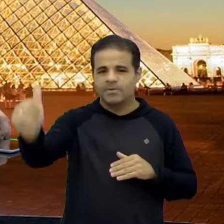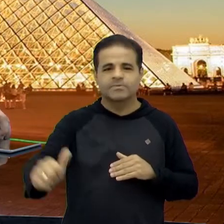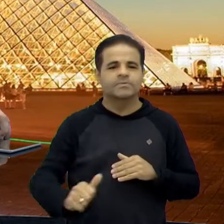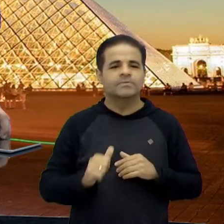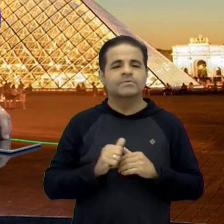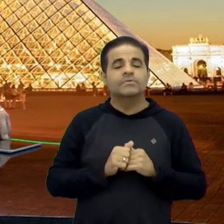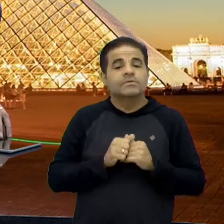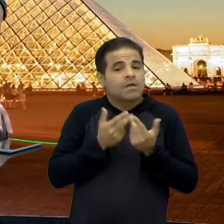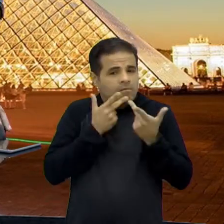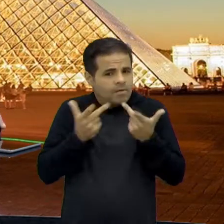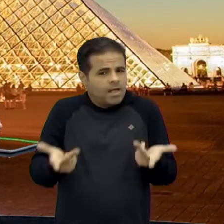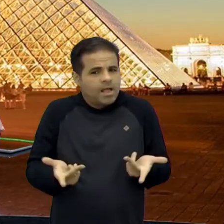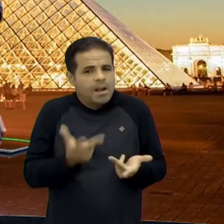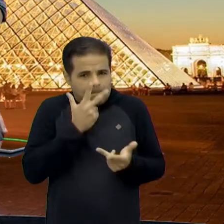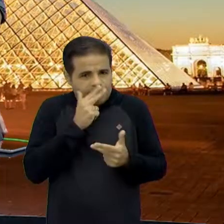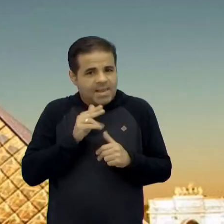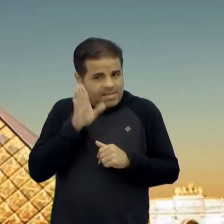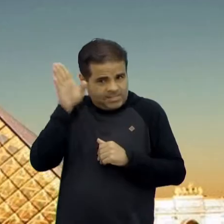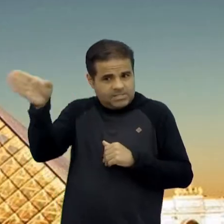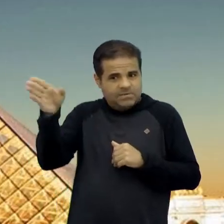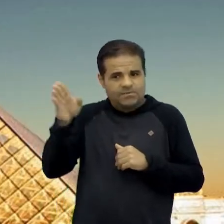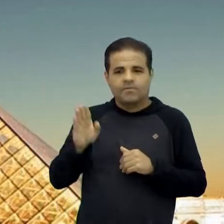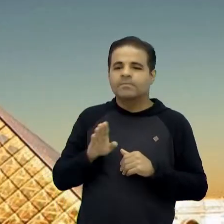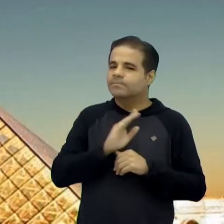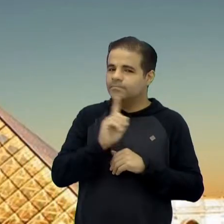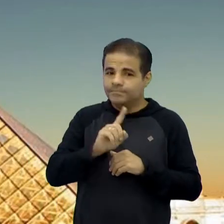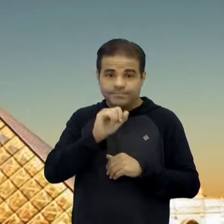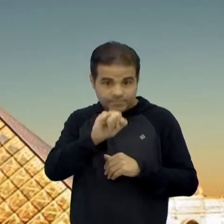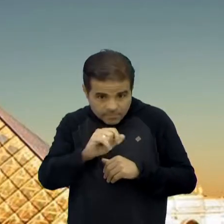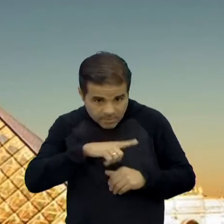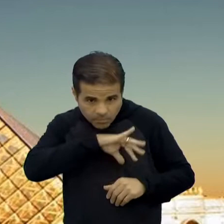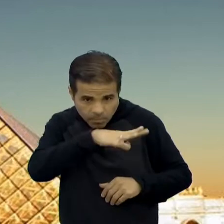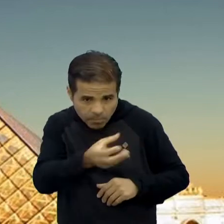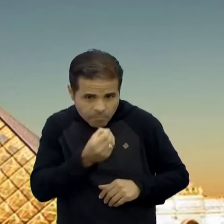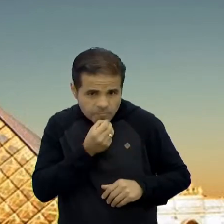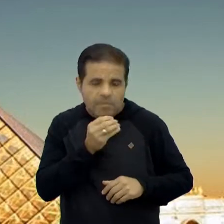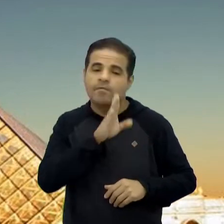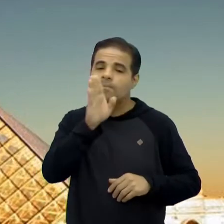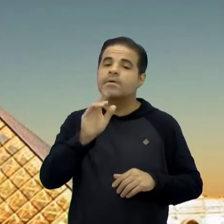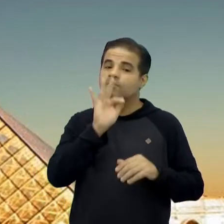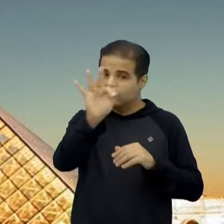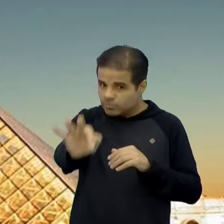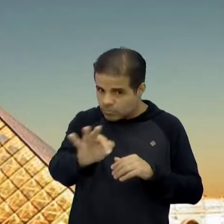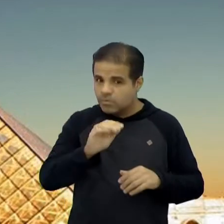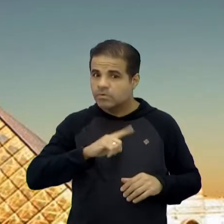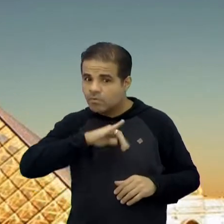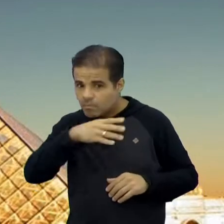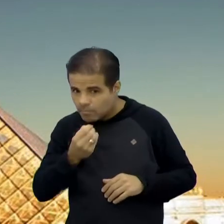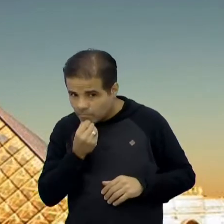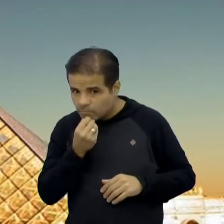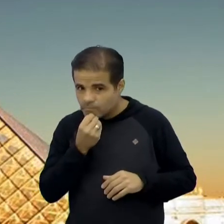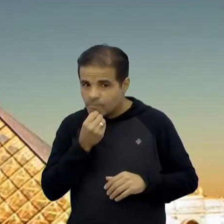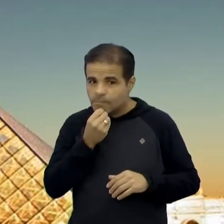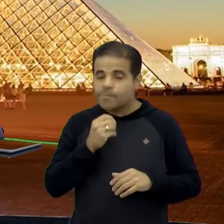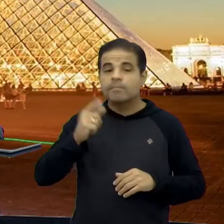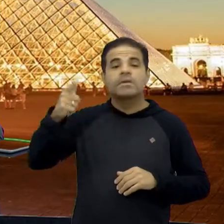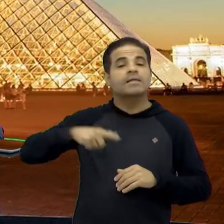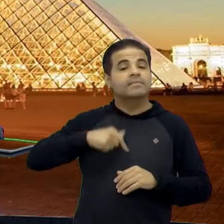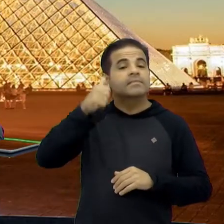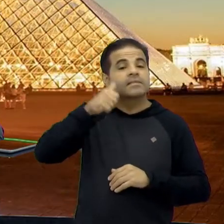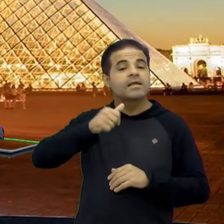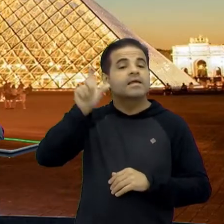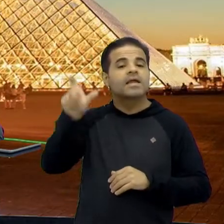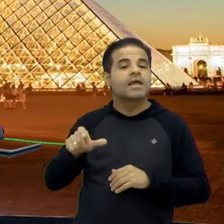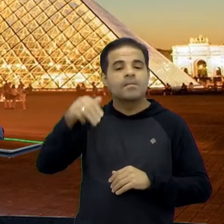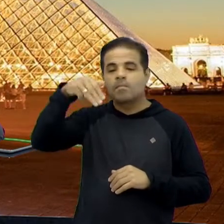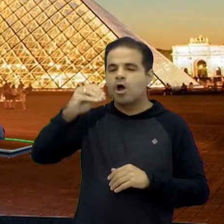famosos. Se fala assim como se tivesse ido lá, né? Mas assim, se tiver oportunidade, vá, porque quando eu tiver, eu vou, porque é lá que está a Mona Lisa.